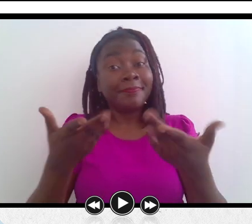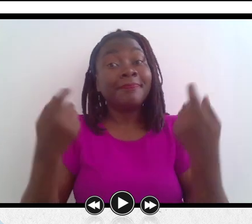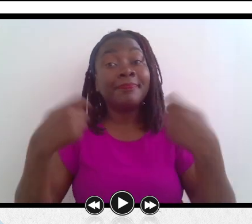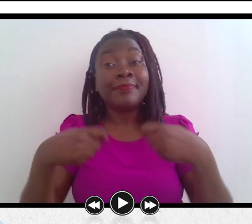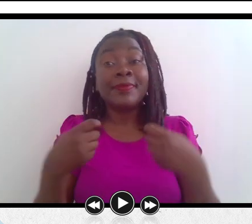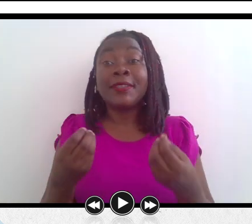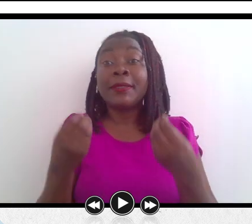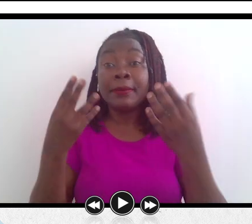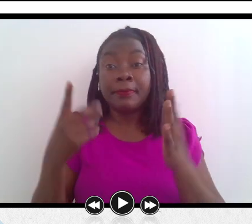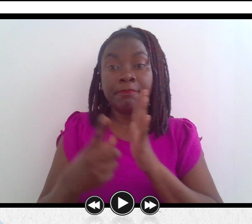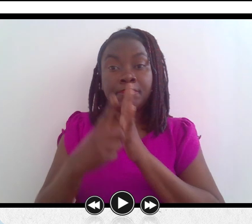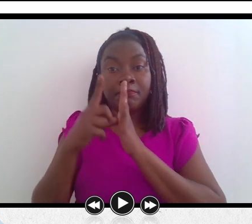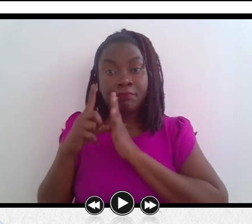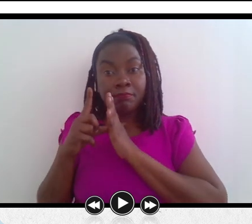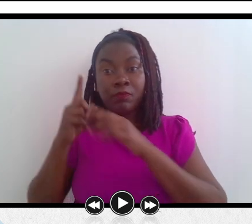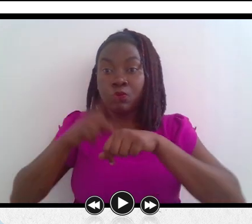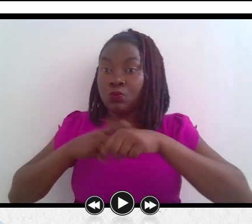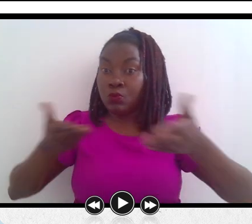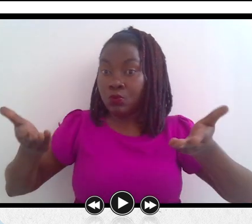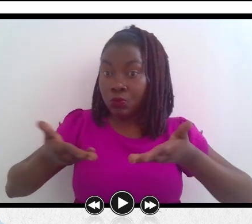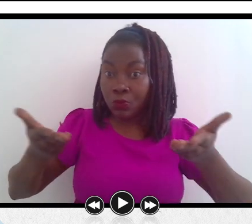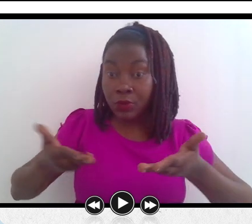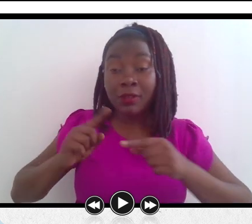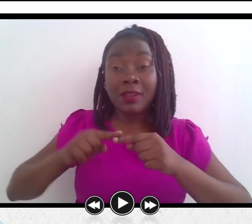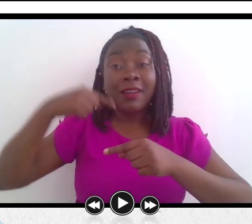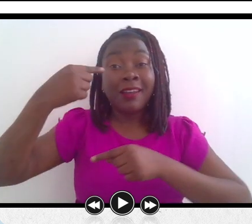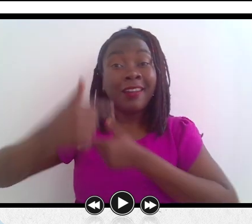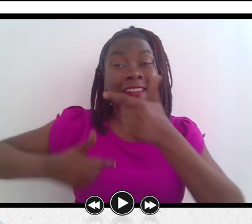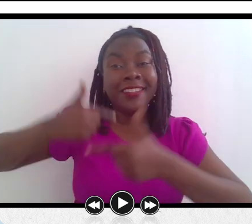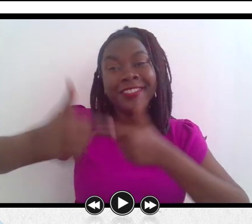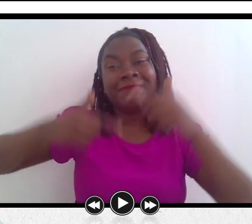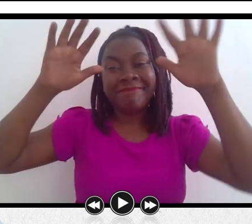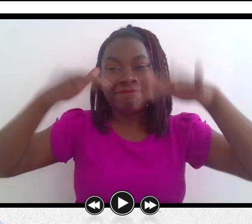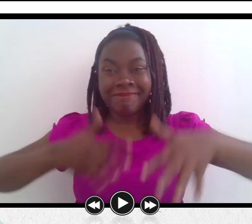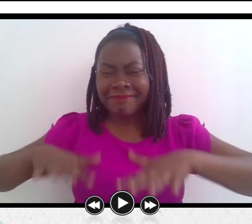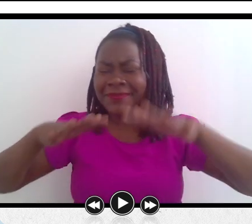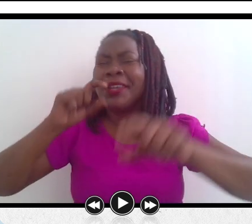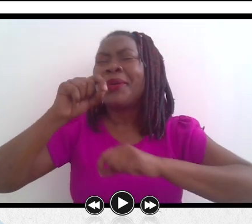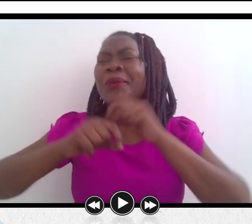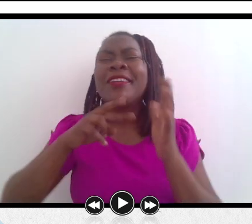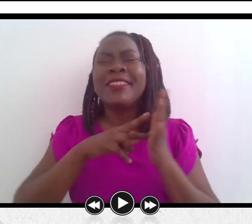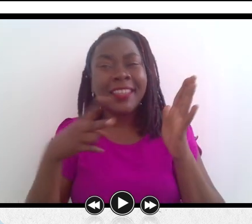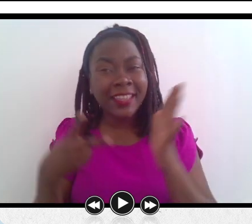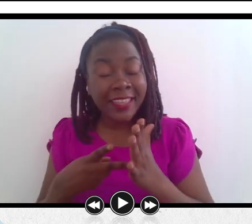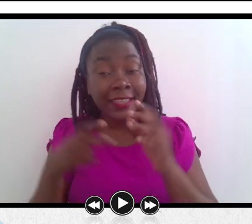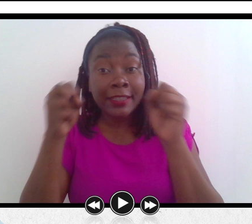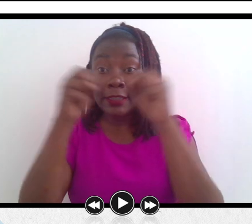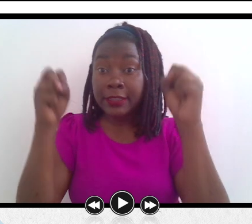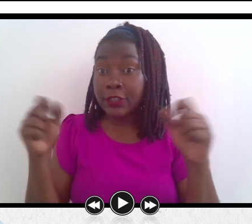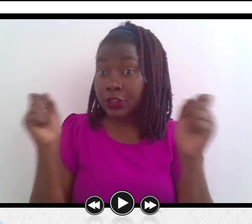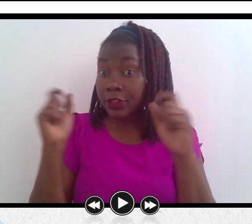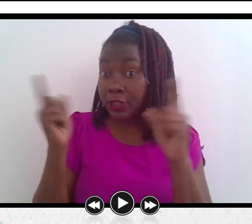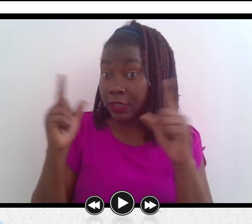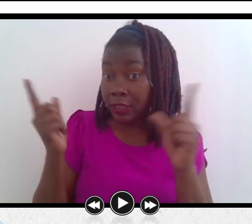um durante e um após um ato de enchente, inundação e alagamento. Tá, mas o que seriam isso? Sistema de alerta,